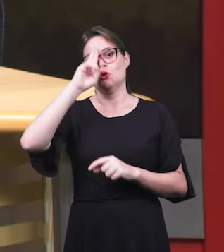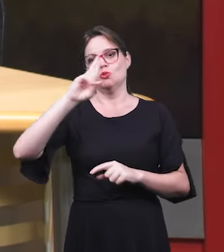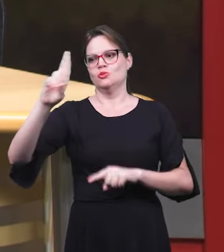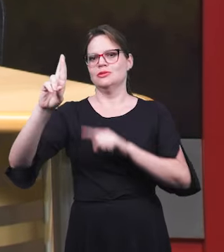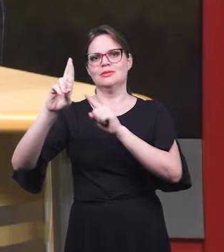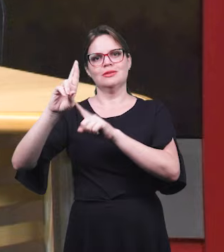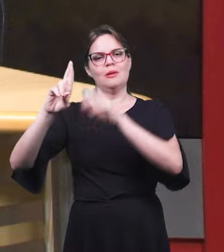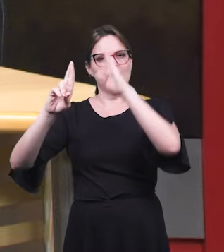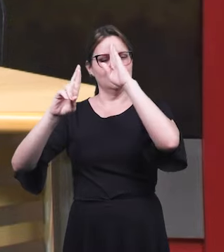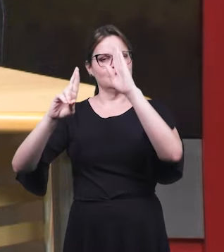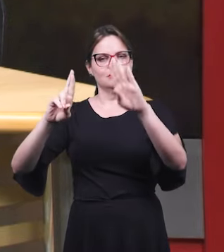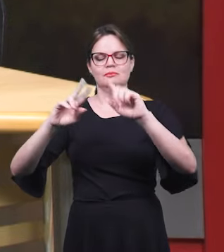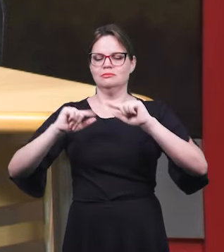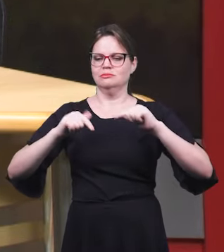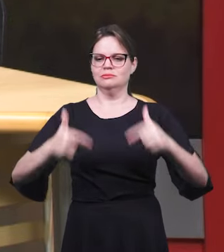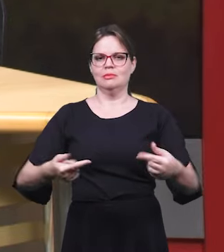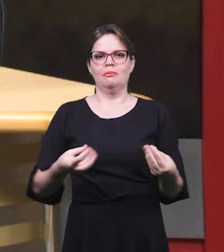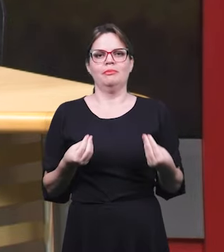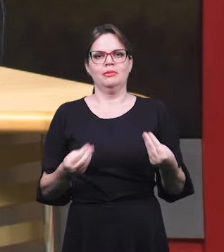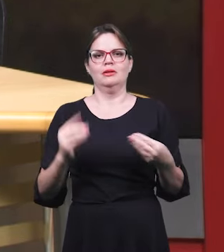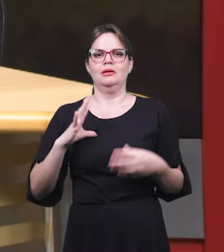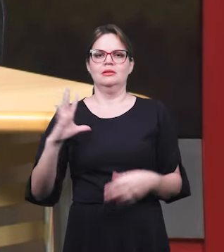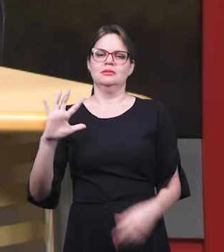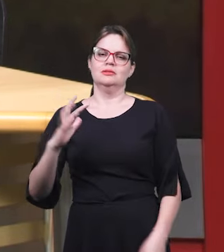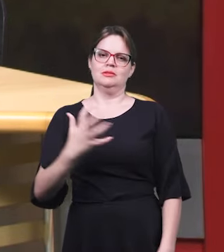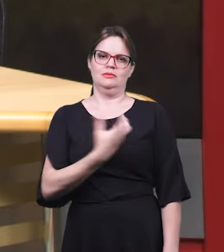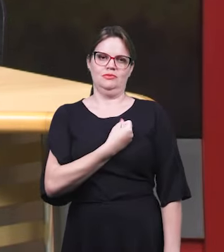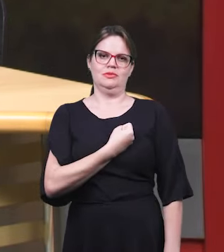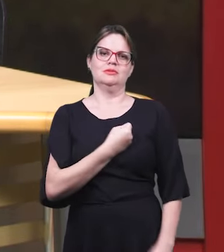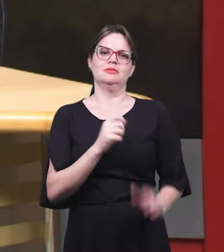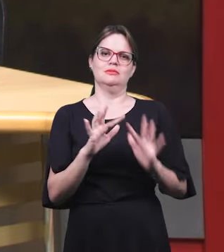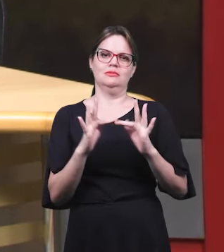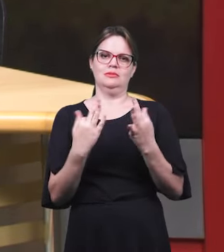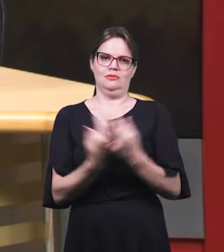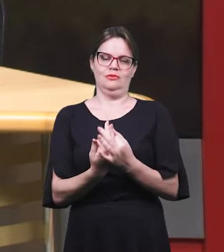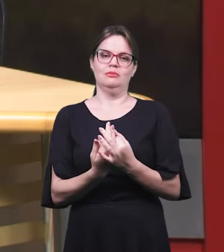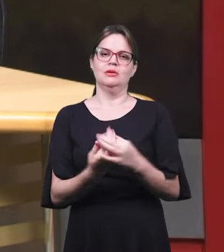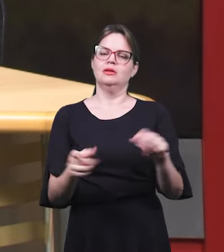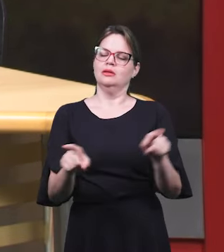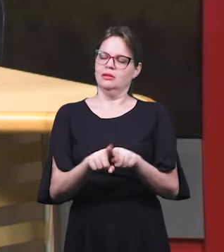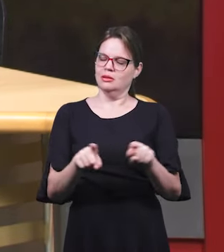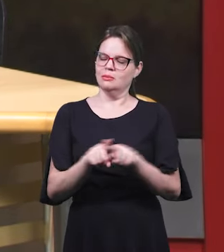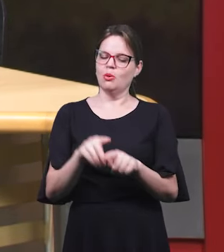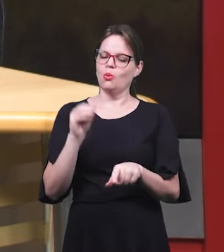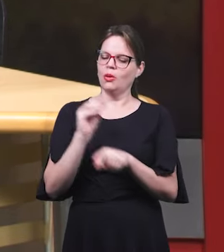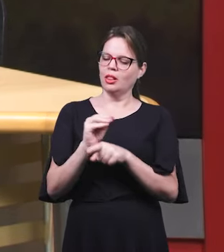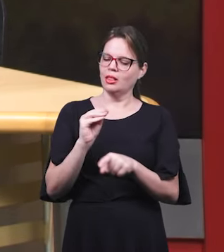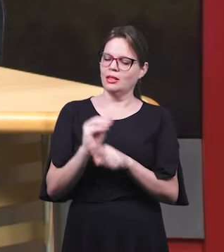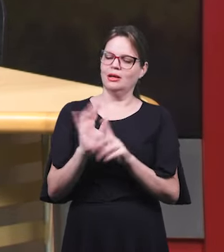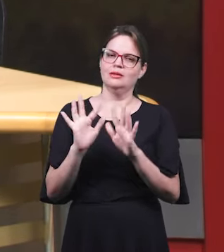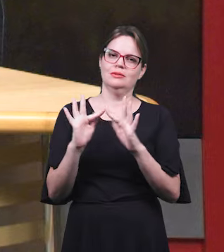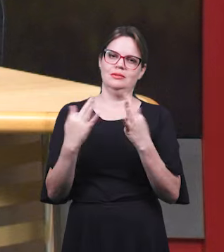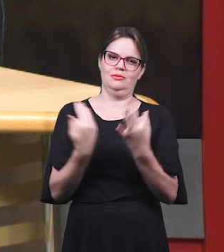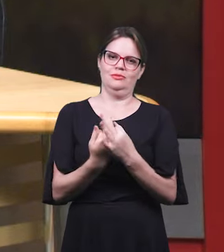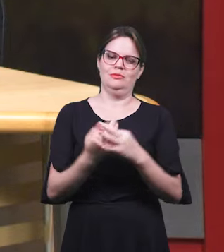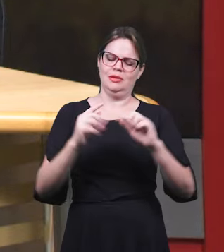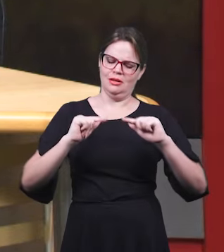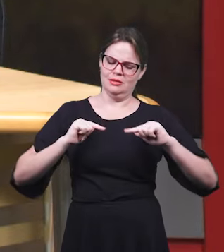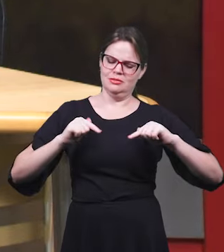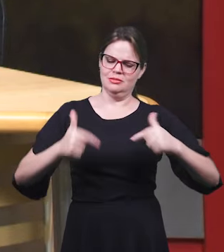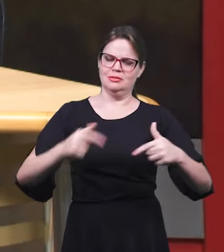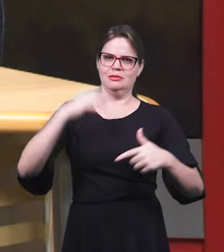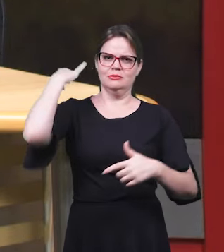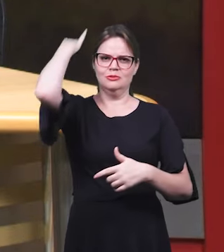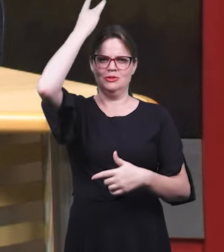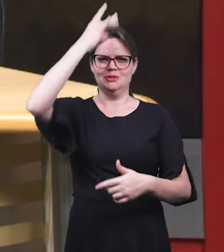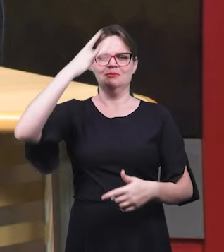Senhor para a família, a salvação da família, a preservação da família, a operação do